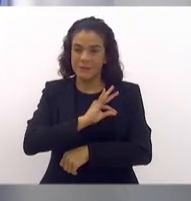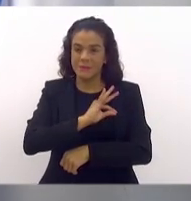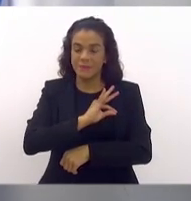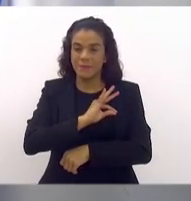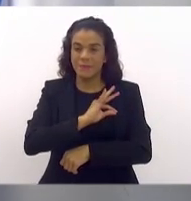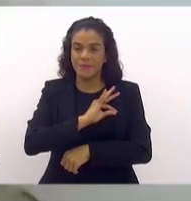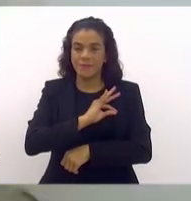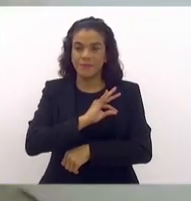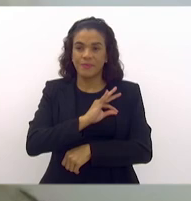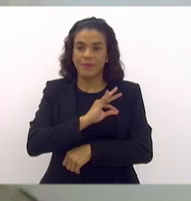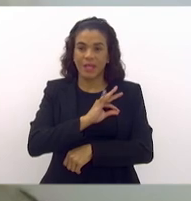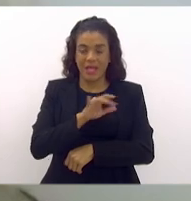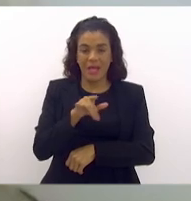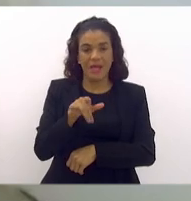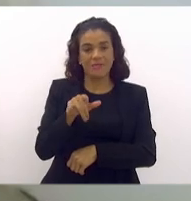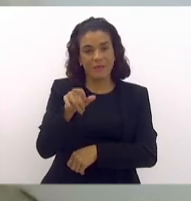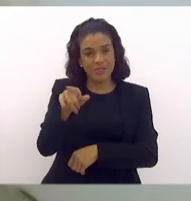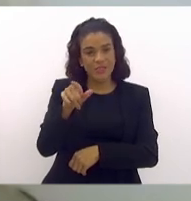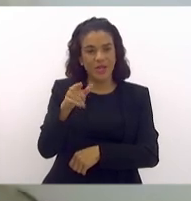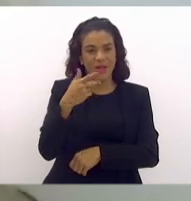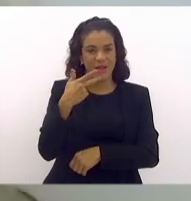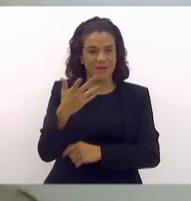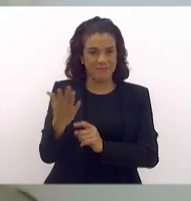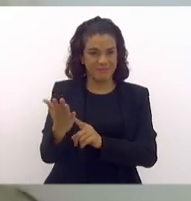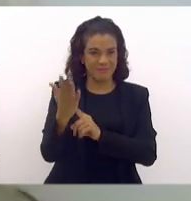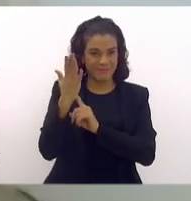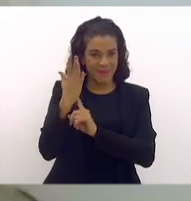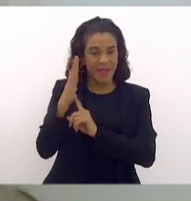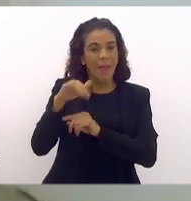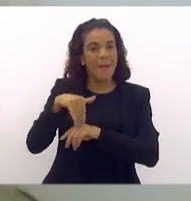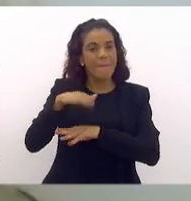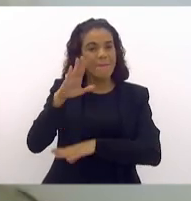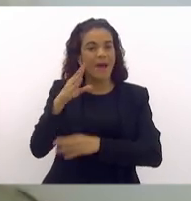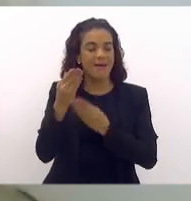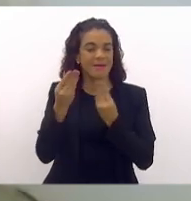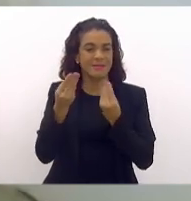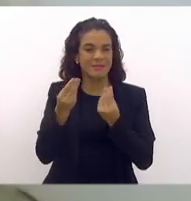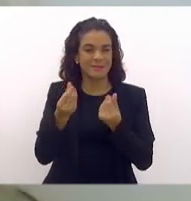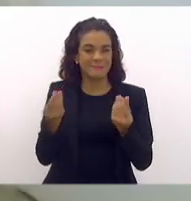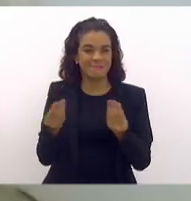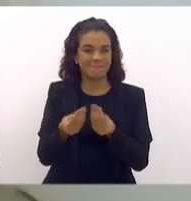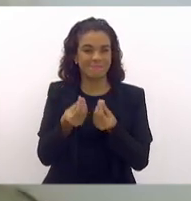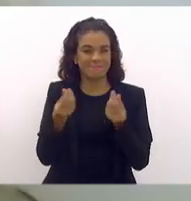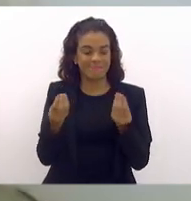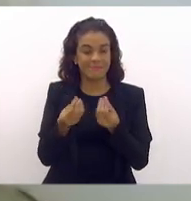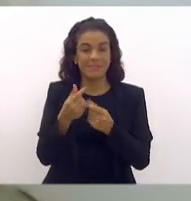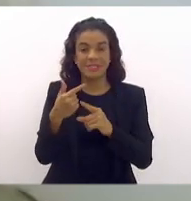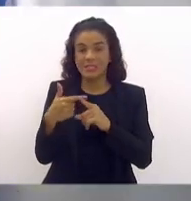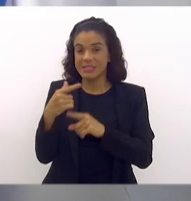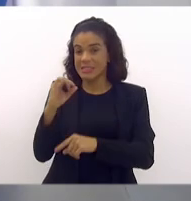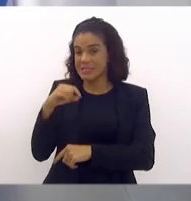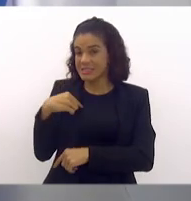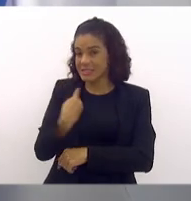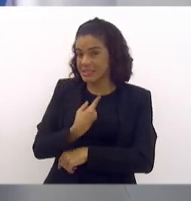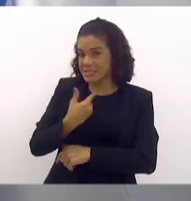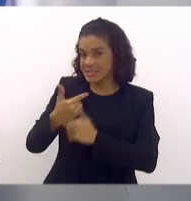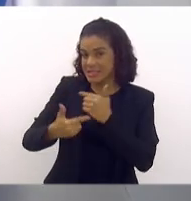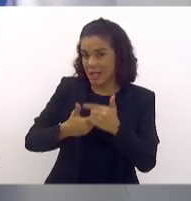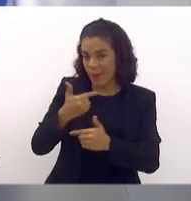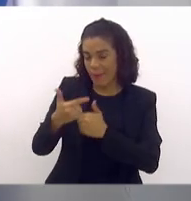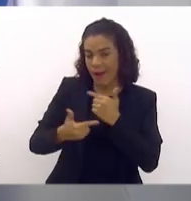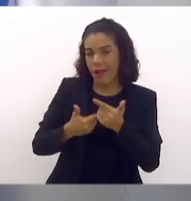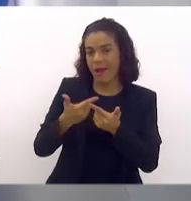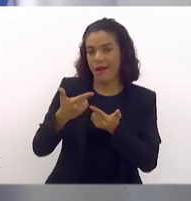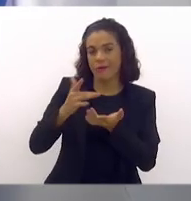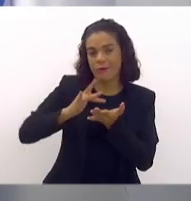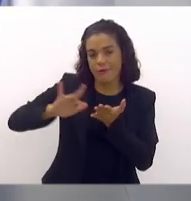O caso que a senhora apresenta, ele é mais sensível. Porque, por exemplo, se a gente for trabalhar aqui com